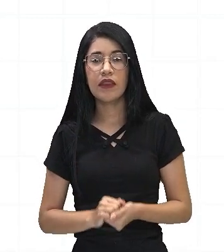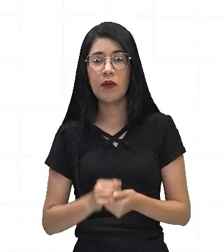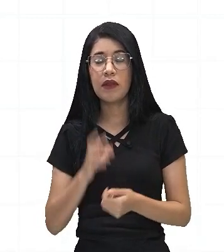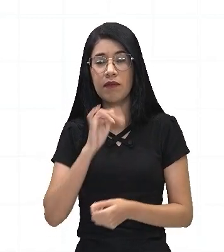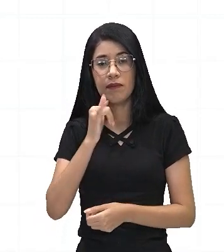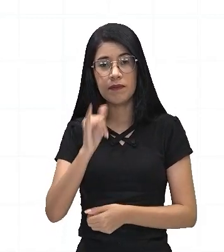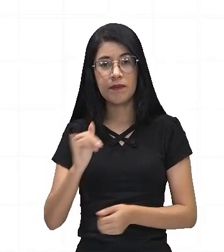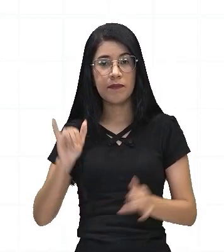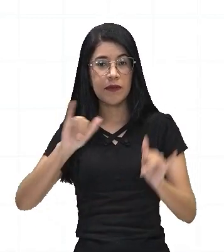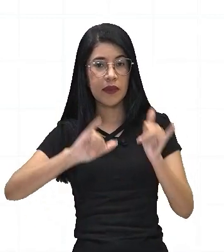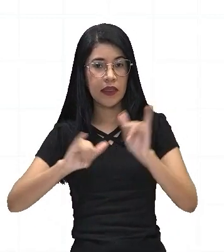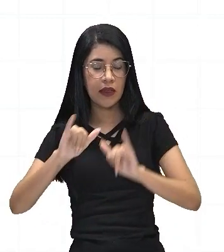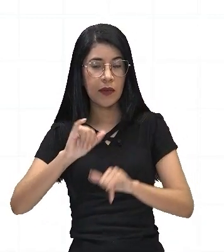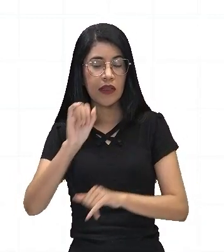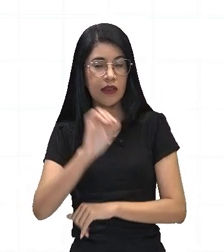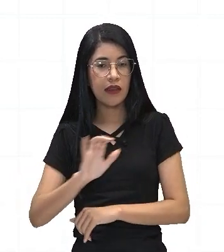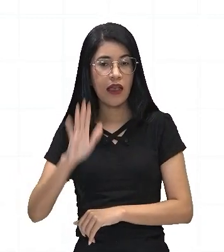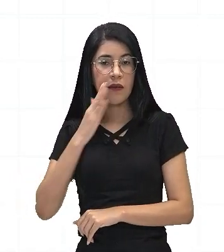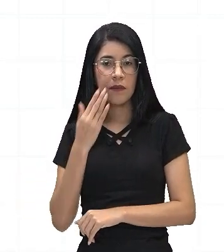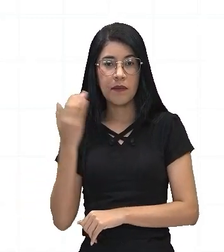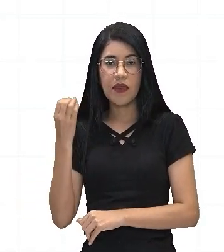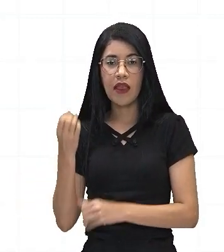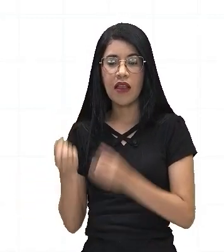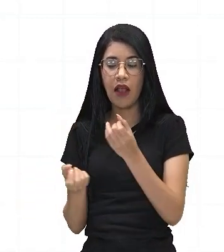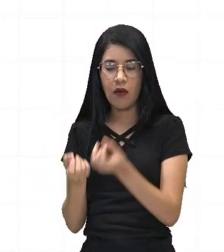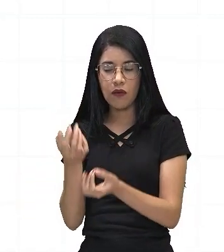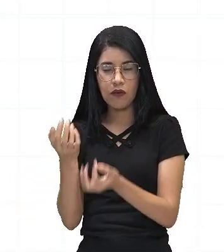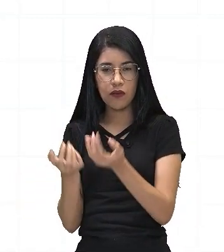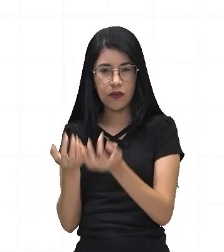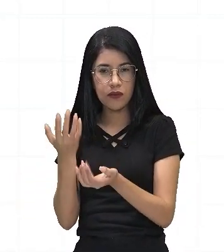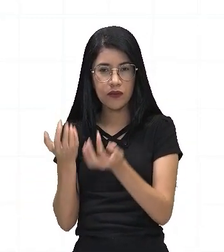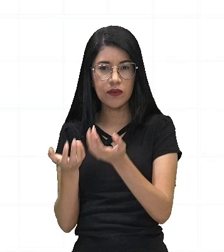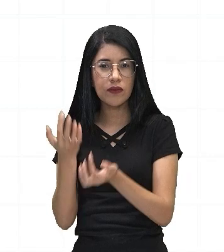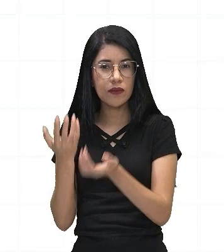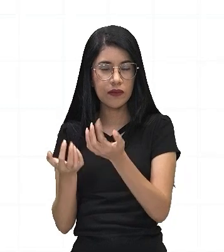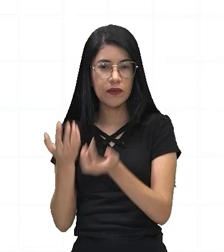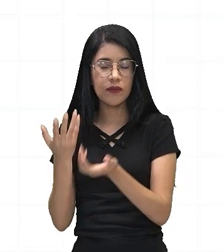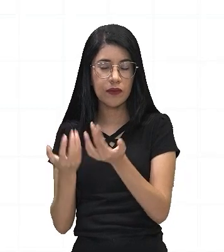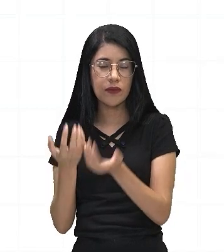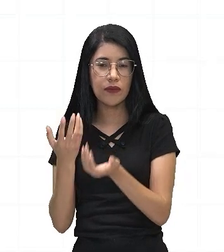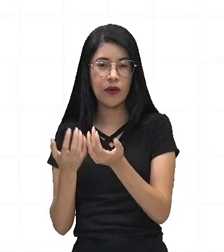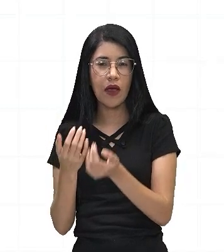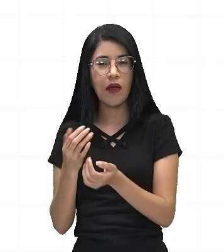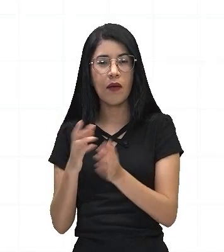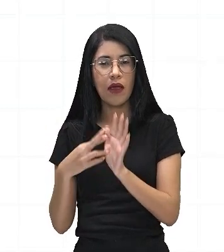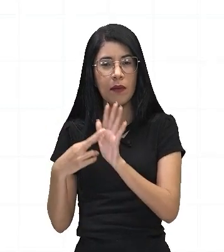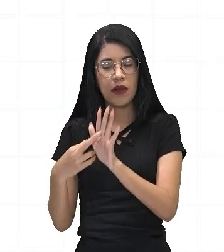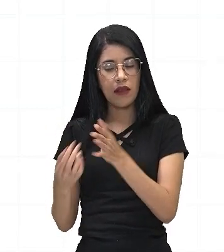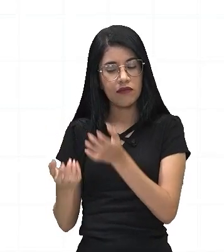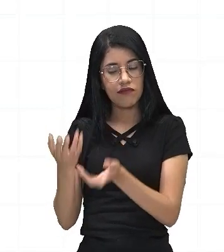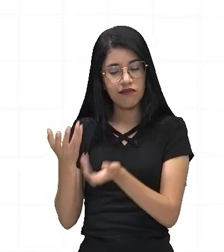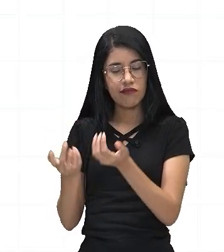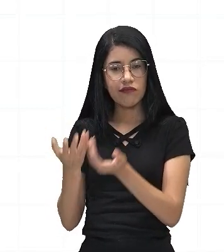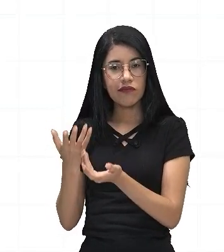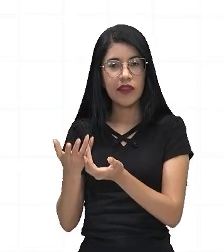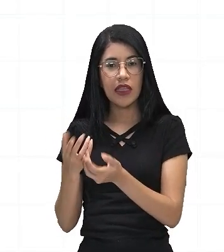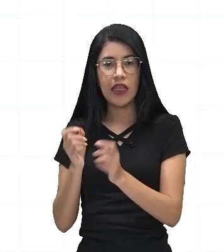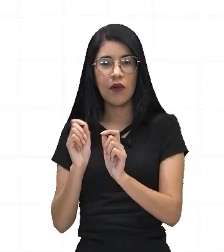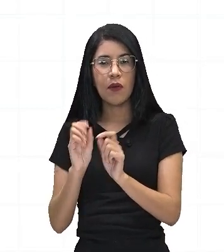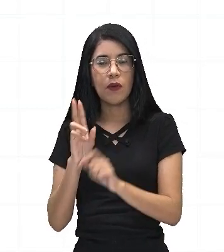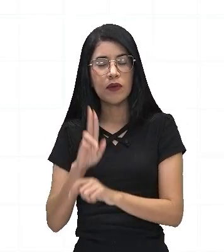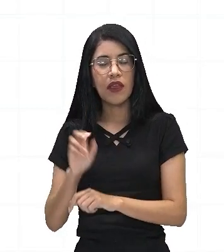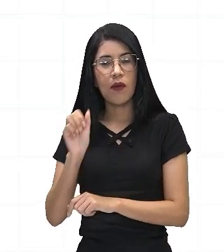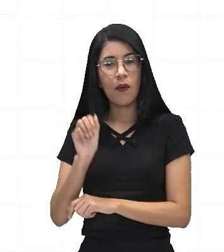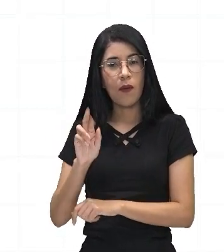por exemplo, nessa imagem da combustão, né, nós temos a queima, representada aí por essa fogueira, onde a gente vai ter a ação aí do ar com